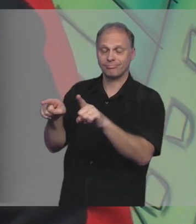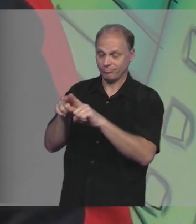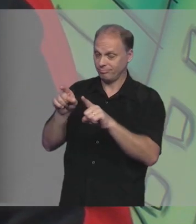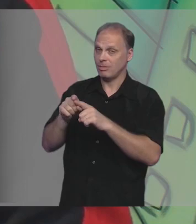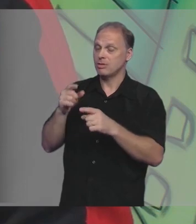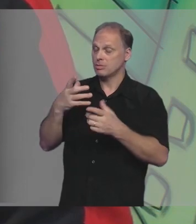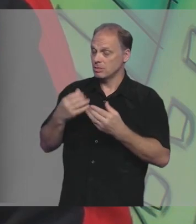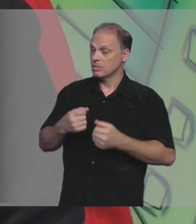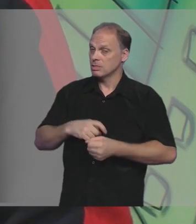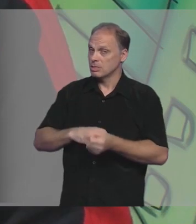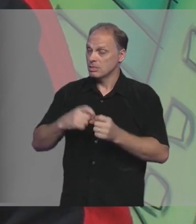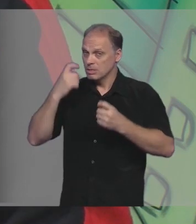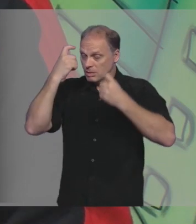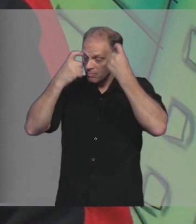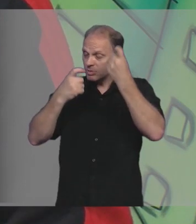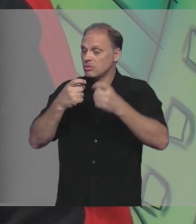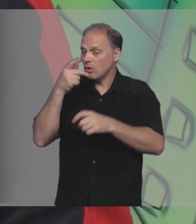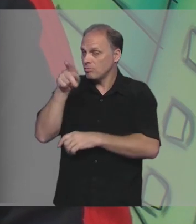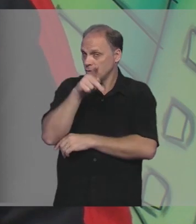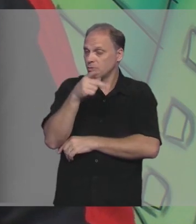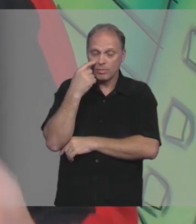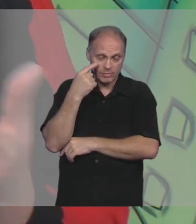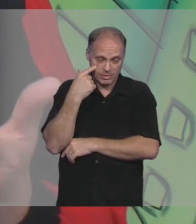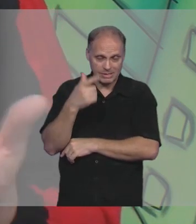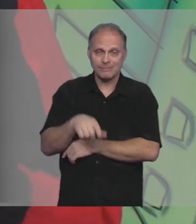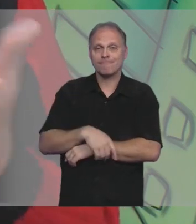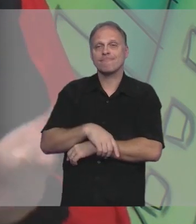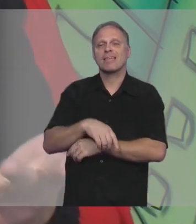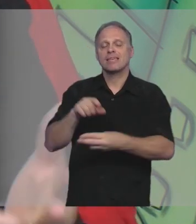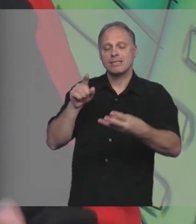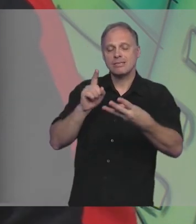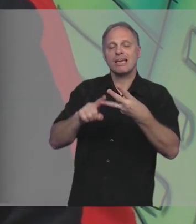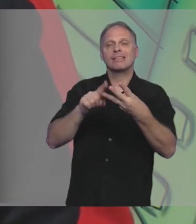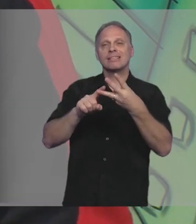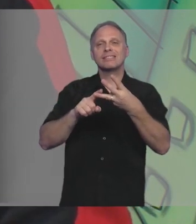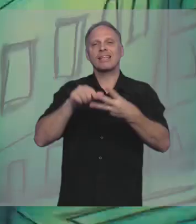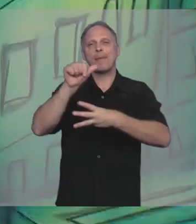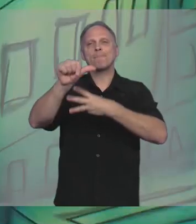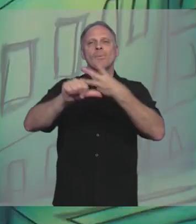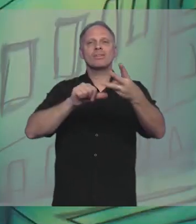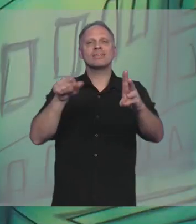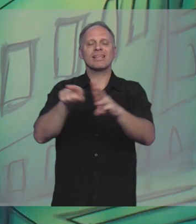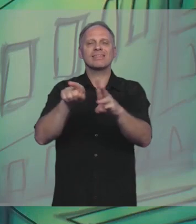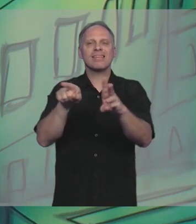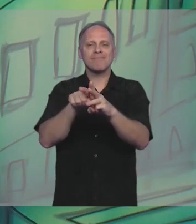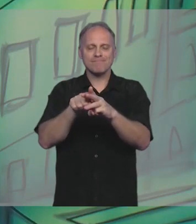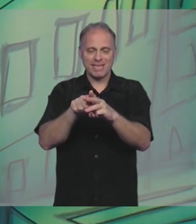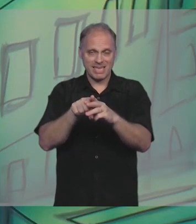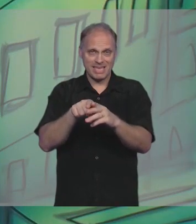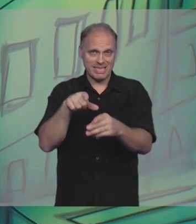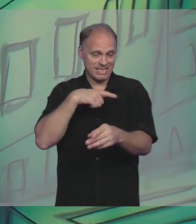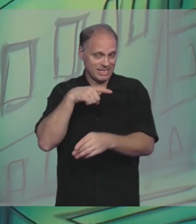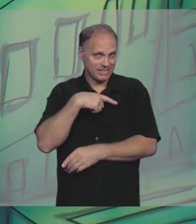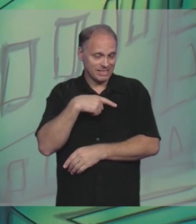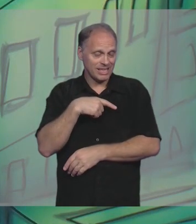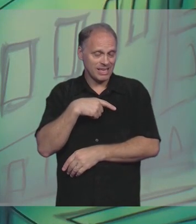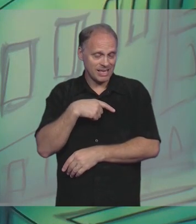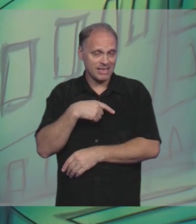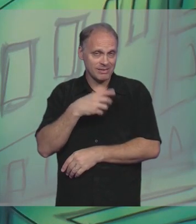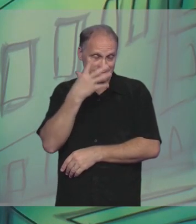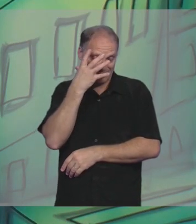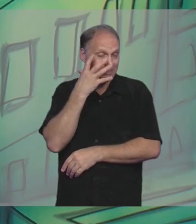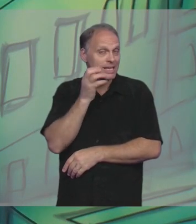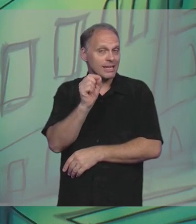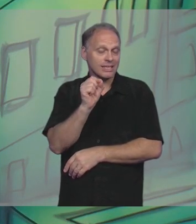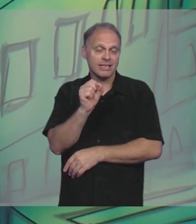muita apreensão entre os educadores. E prevê uma outra mudança também, diríamos assim, bastante séria,